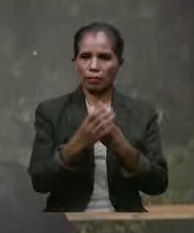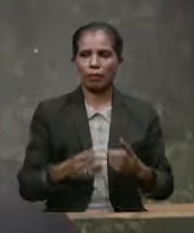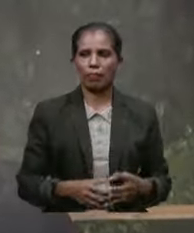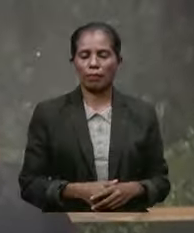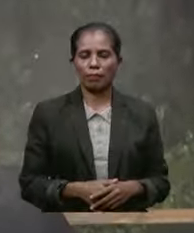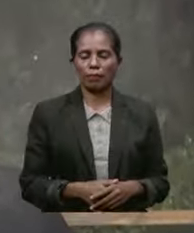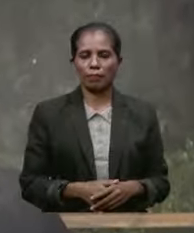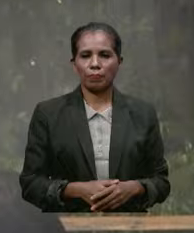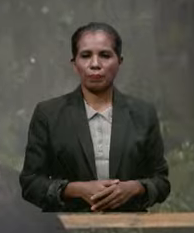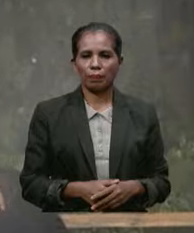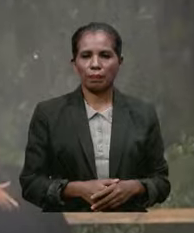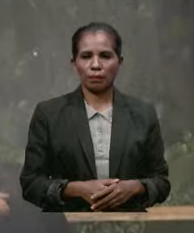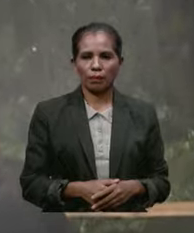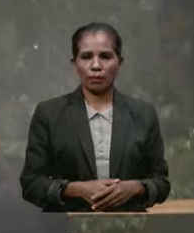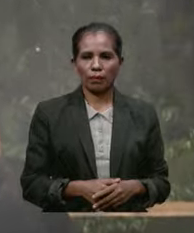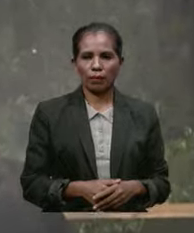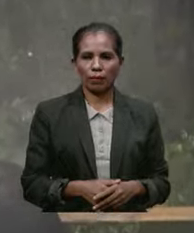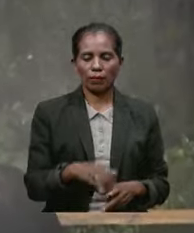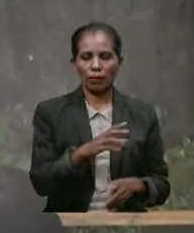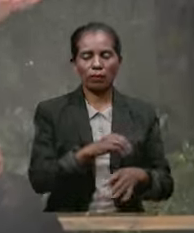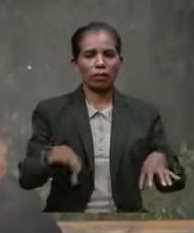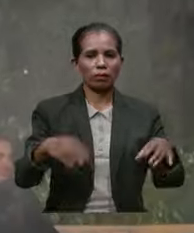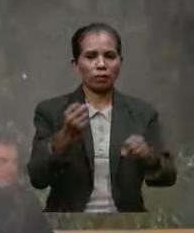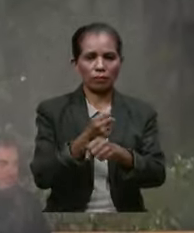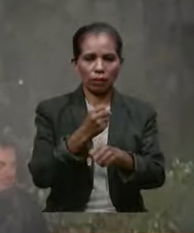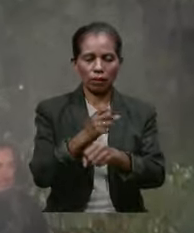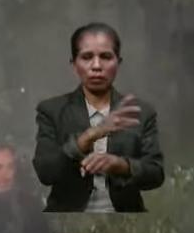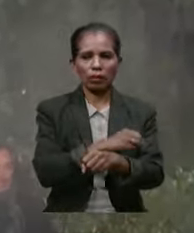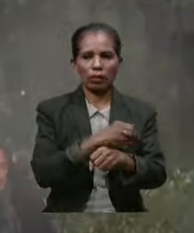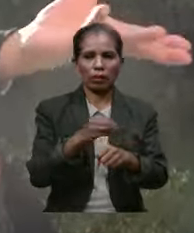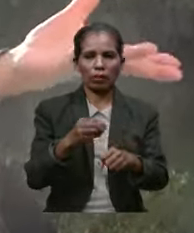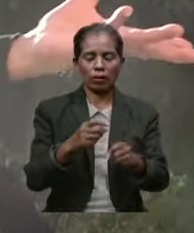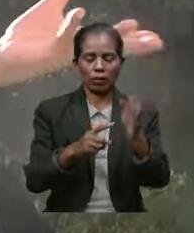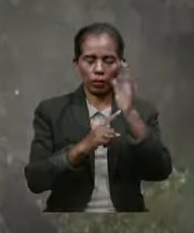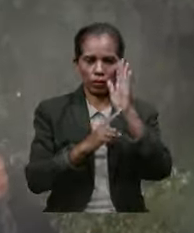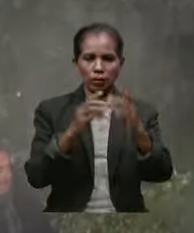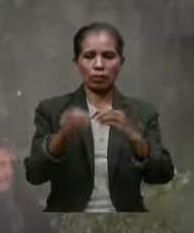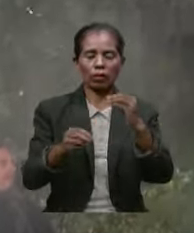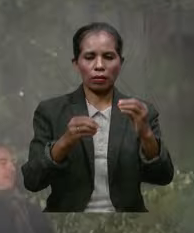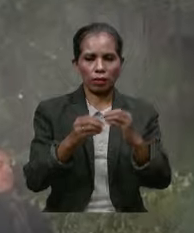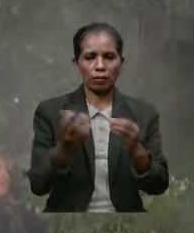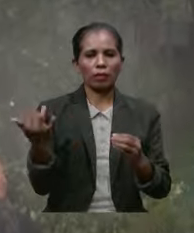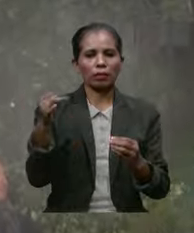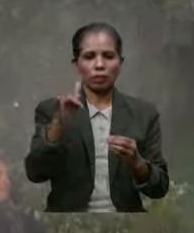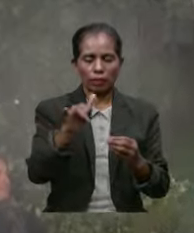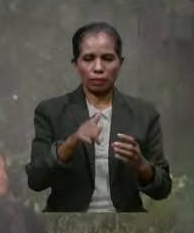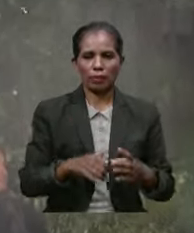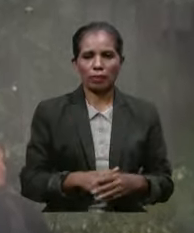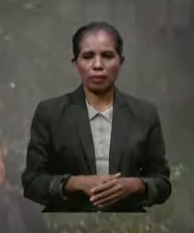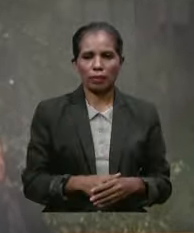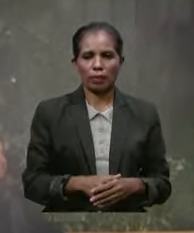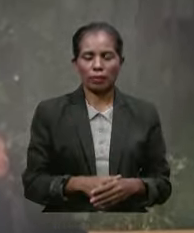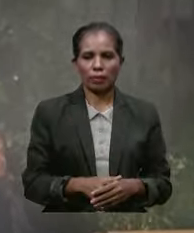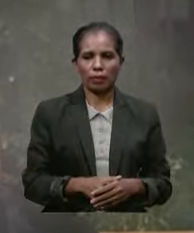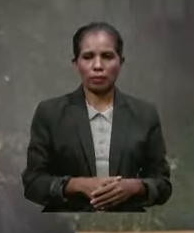Ali também. Expressou tudo. Expressou o que ela tinha a pedir.